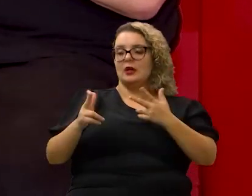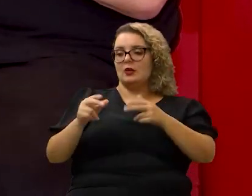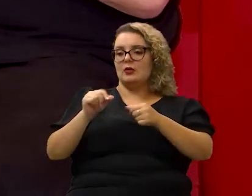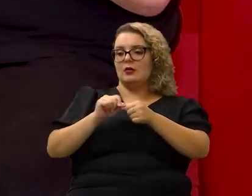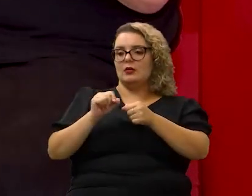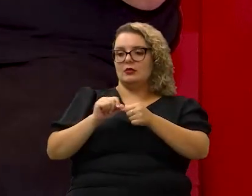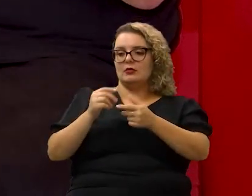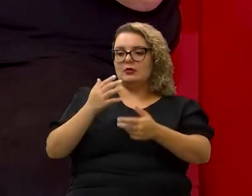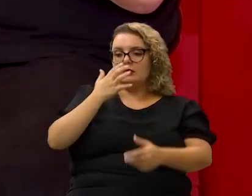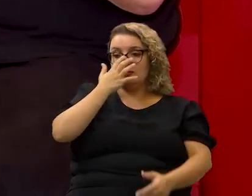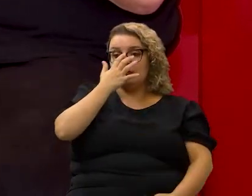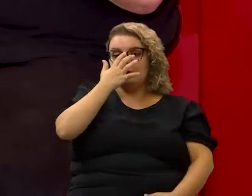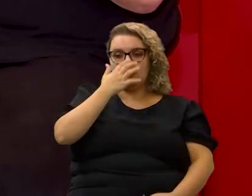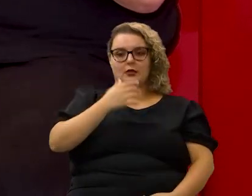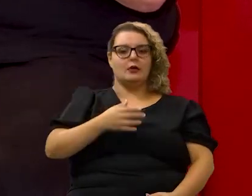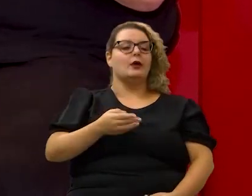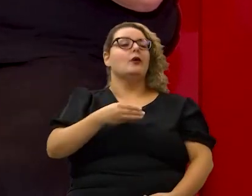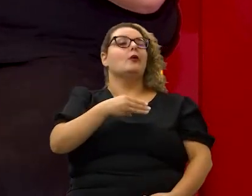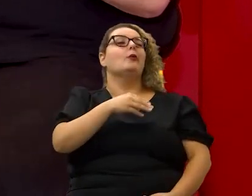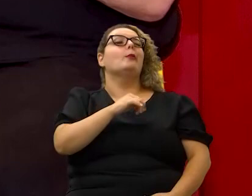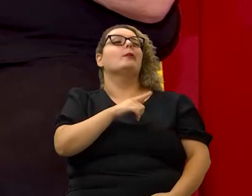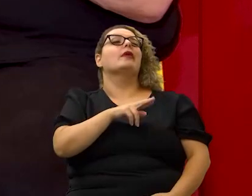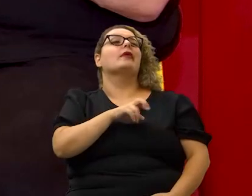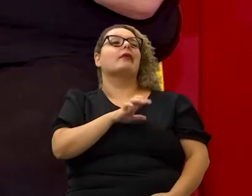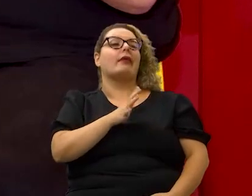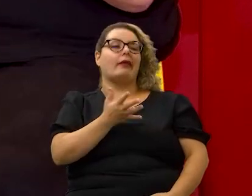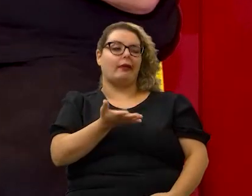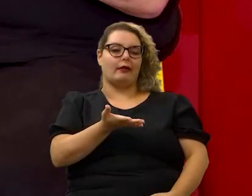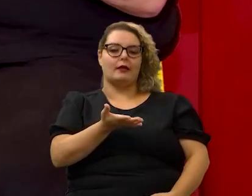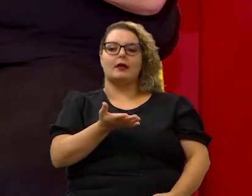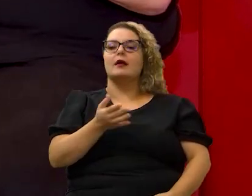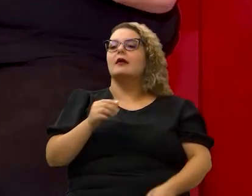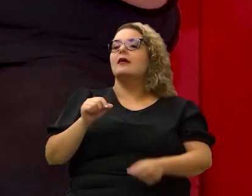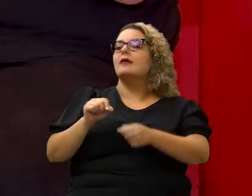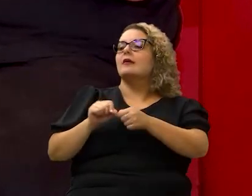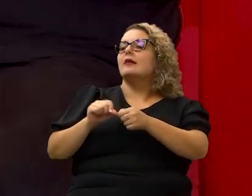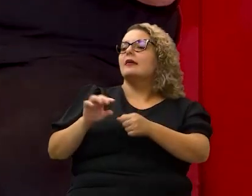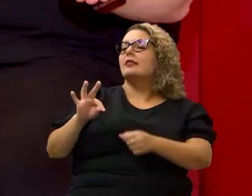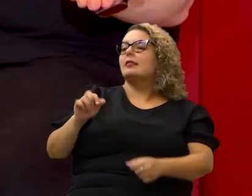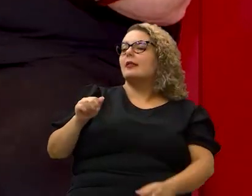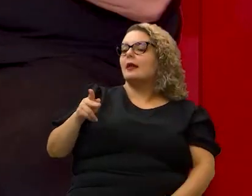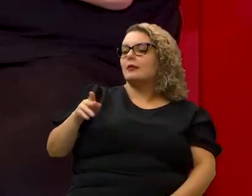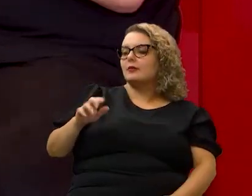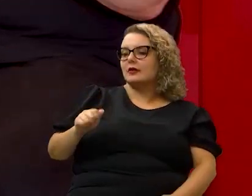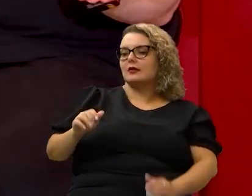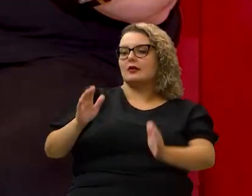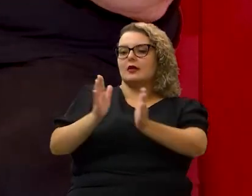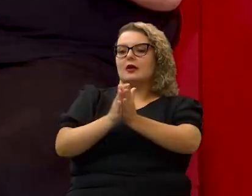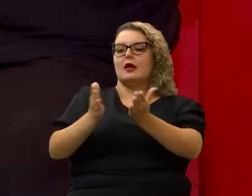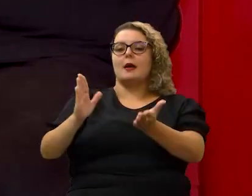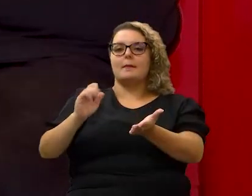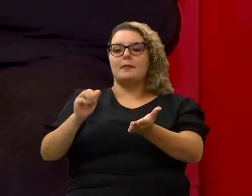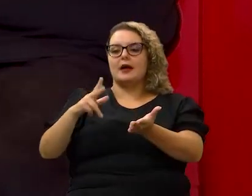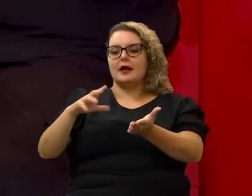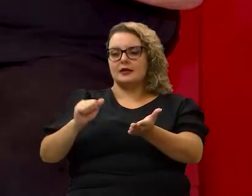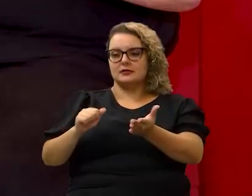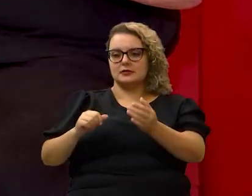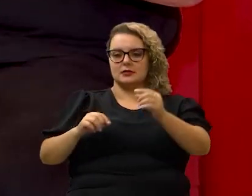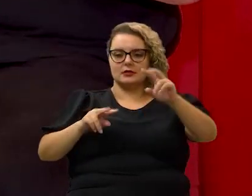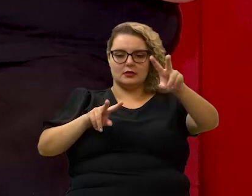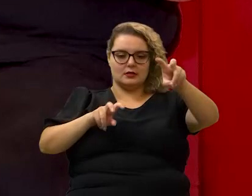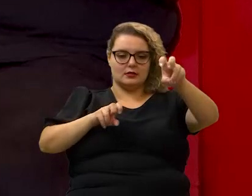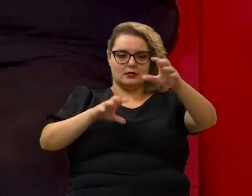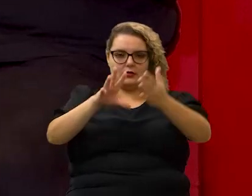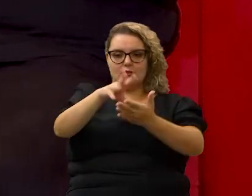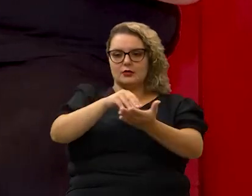gente fazia daquele bom e velho migué, né? Isso, a gente copiava, né? Pegava a Barça, abria a Barça lá, copiava daqui até